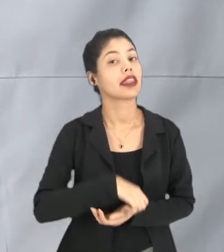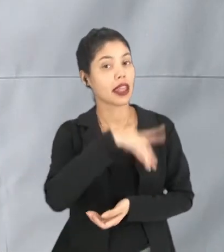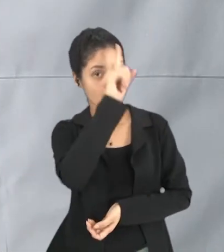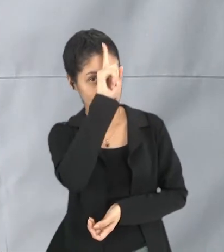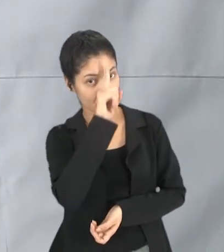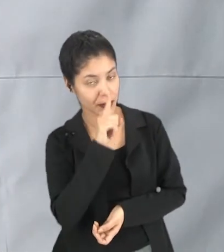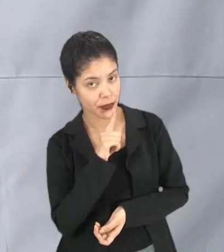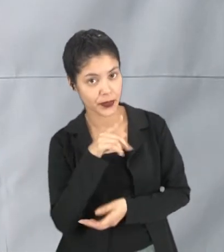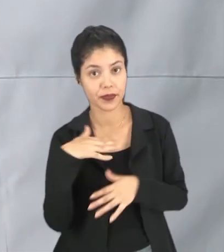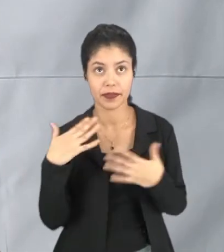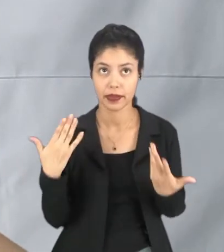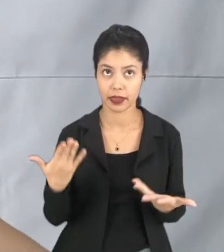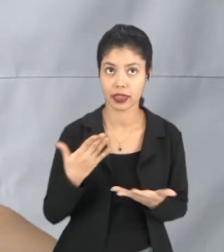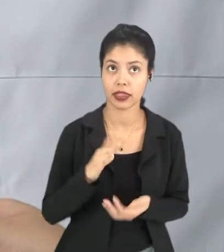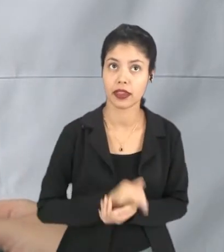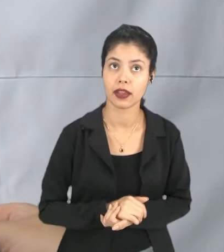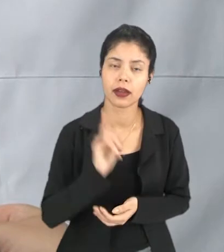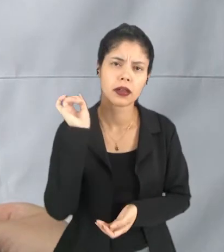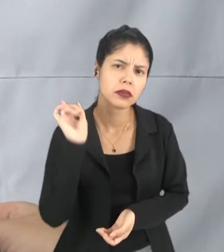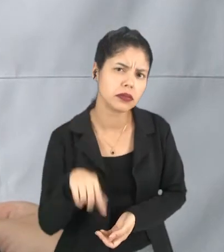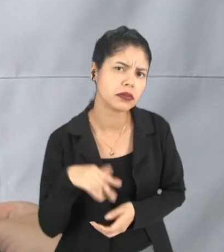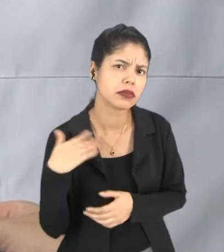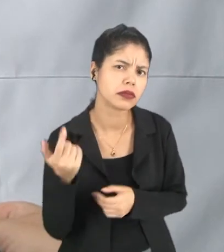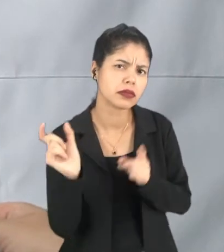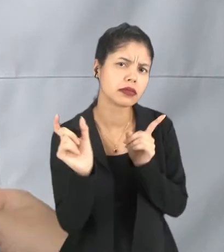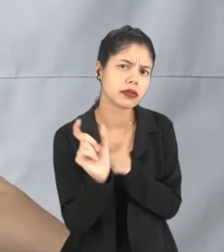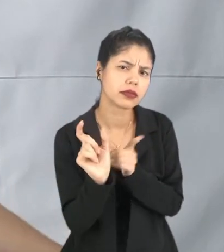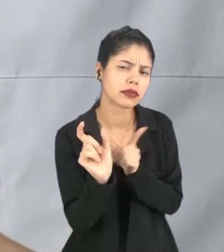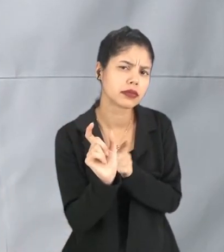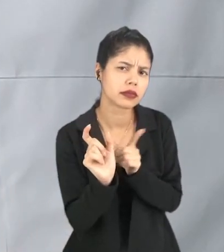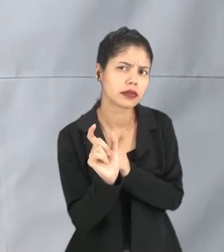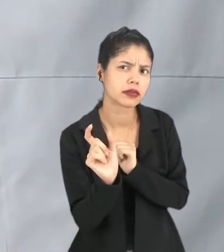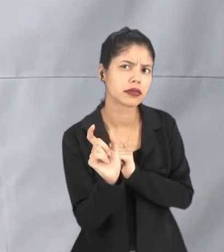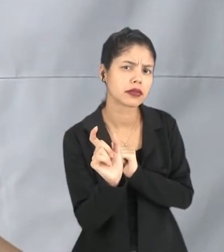Amarelas e que palavra é essa?